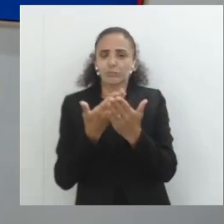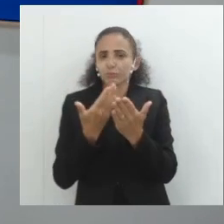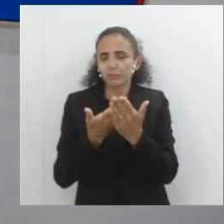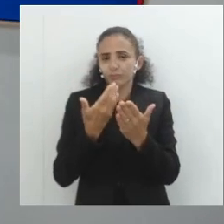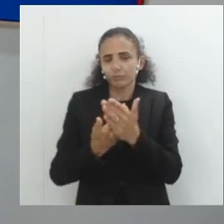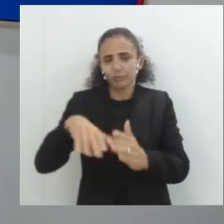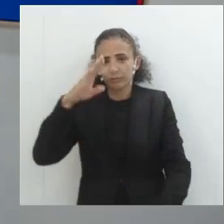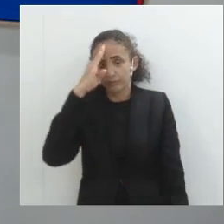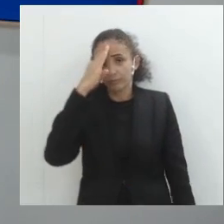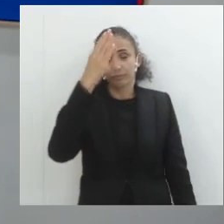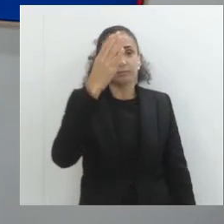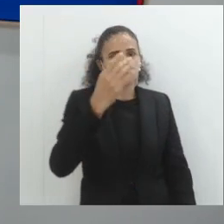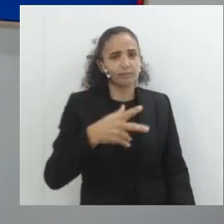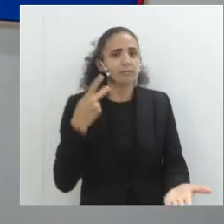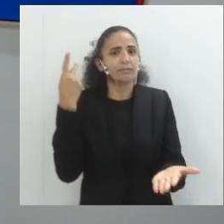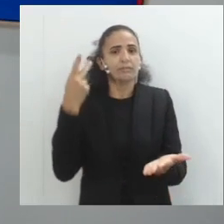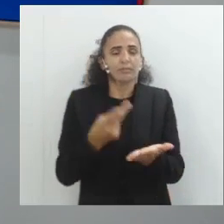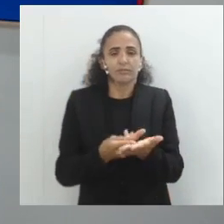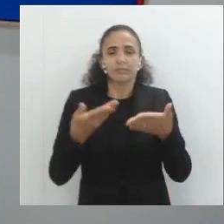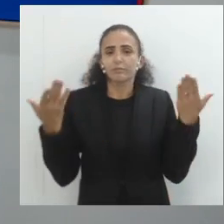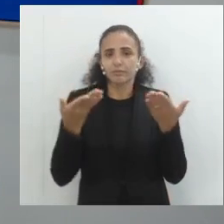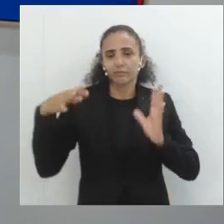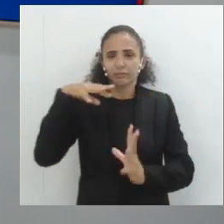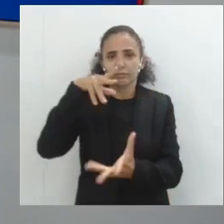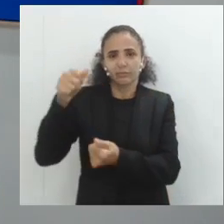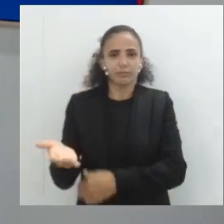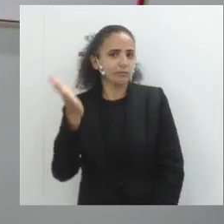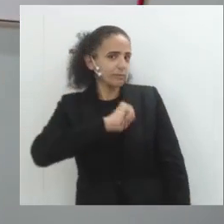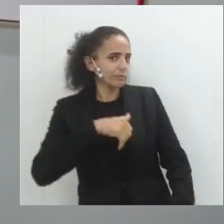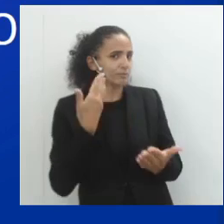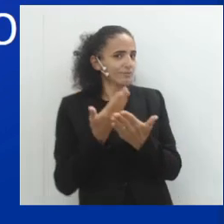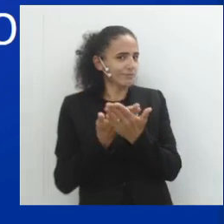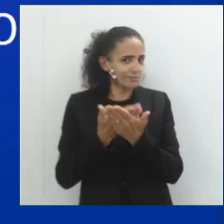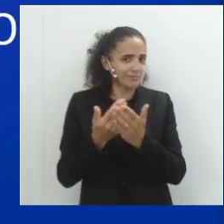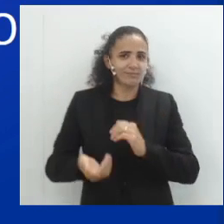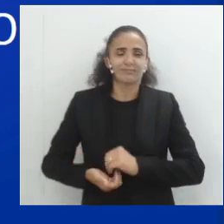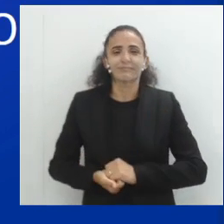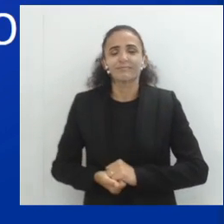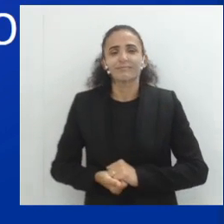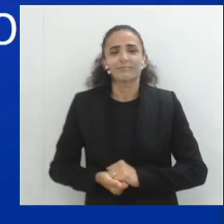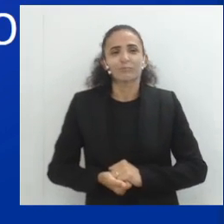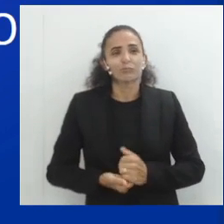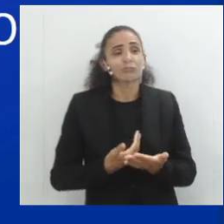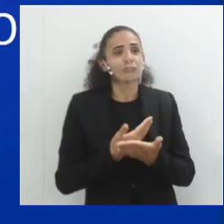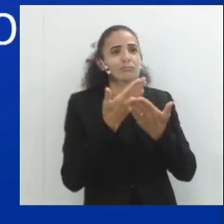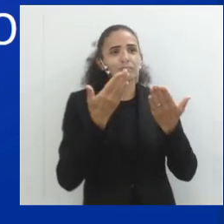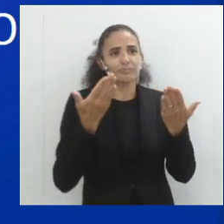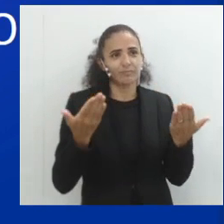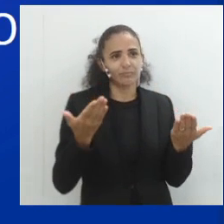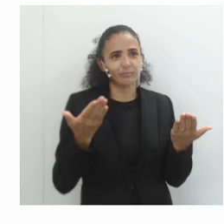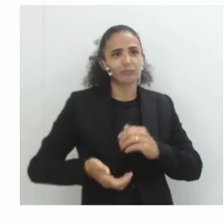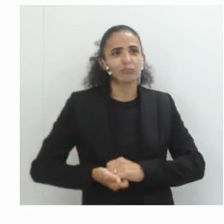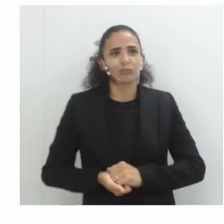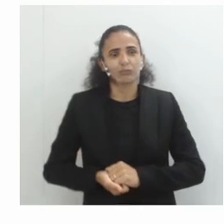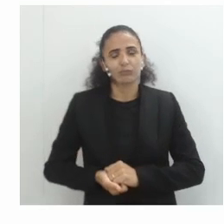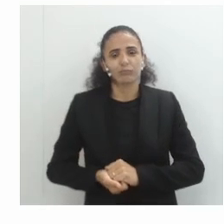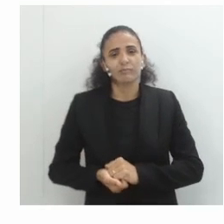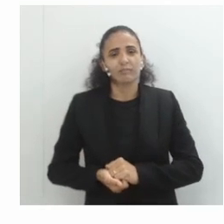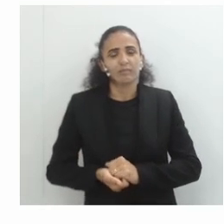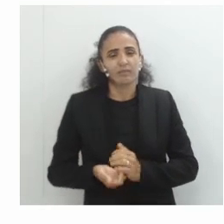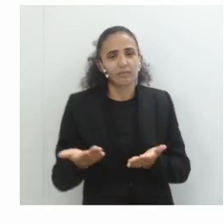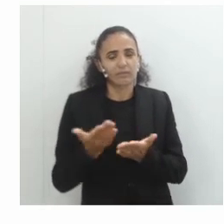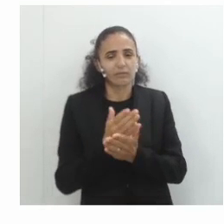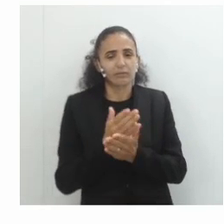principais que acontecem atualmente no mundo. Simbora? Vamos lá! Então, segundo, né,